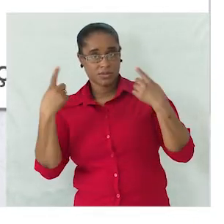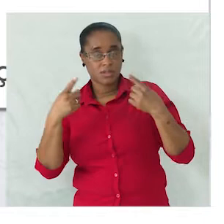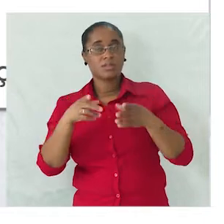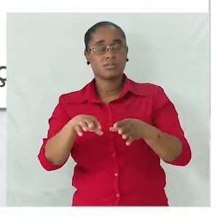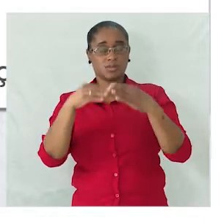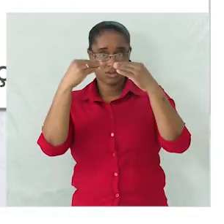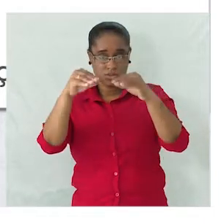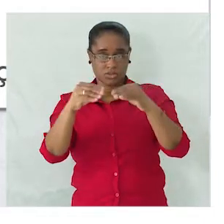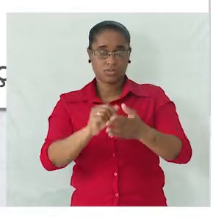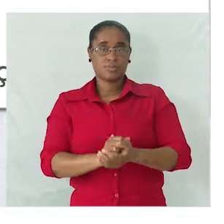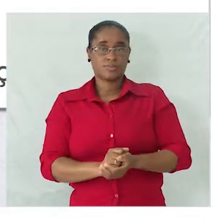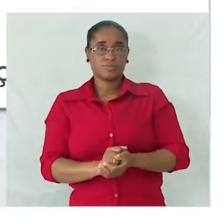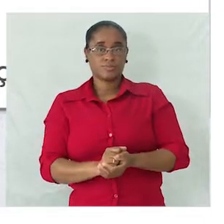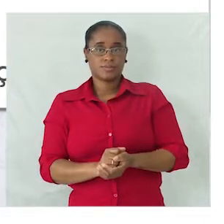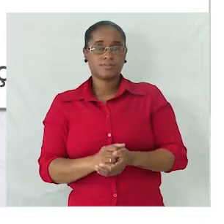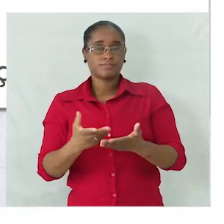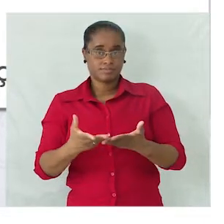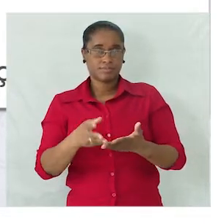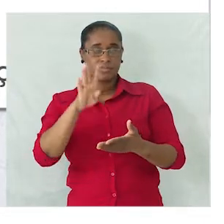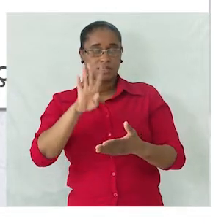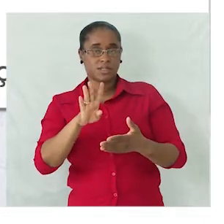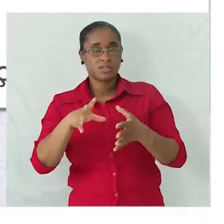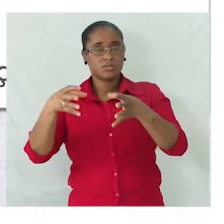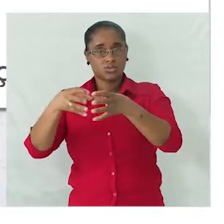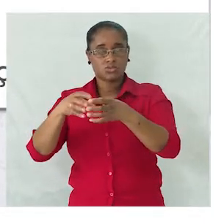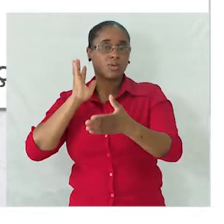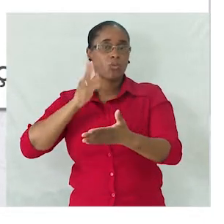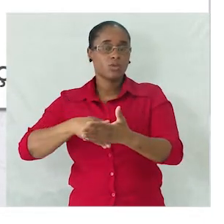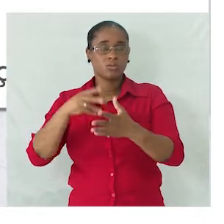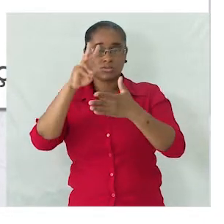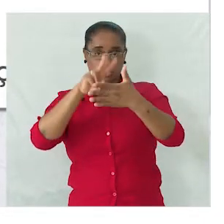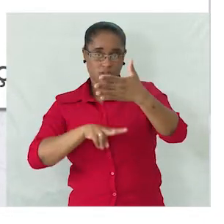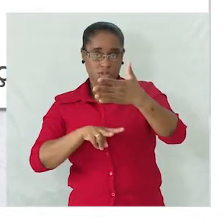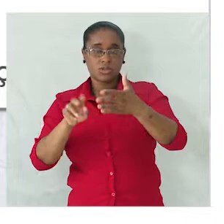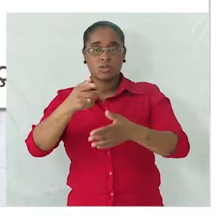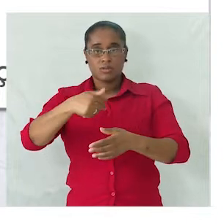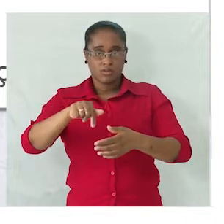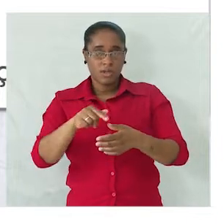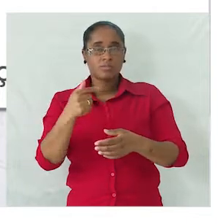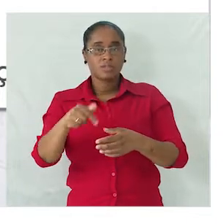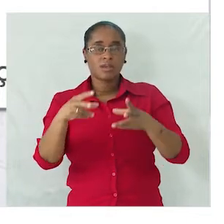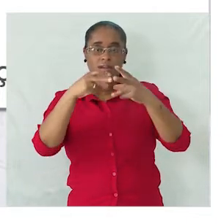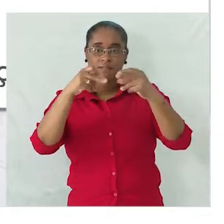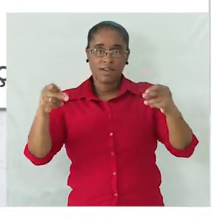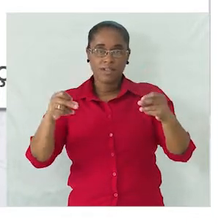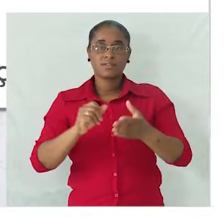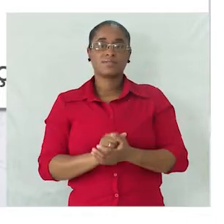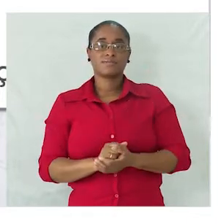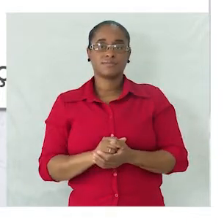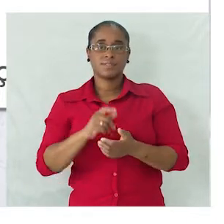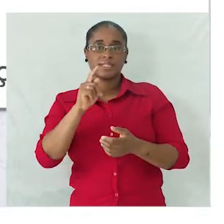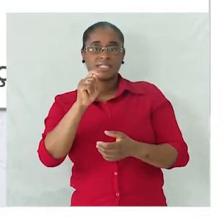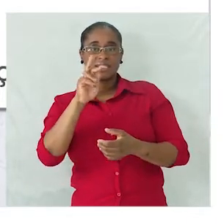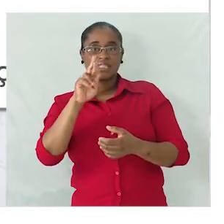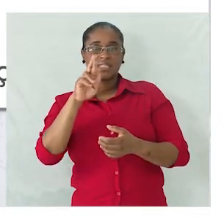instruções. Na quinta estrofe, a última do texto, vamos ter a frase exclamativa,